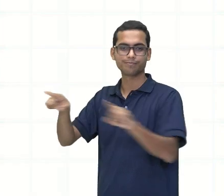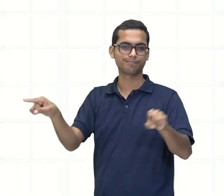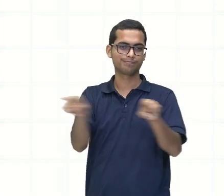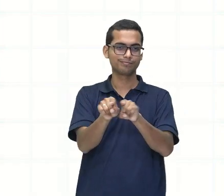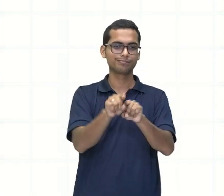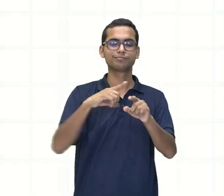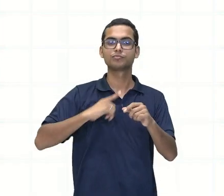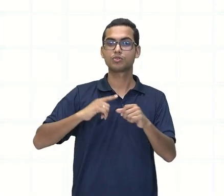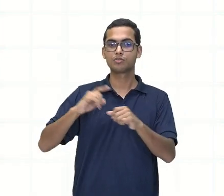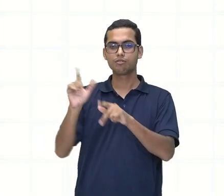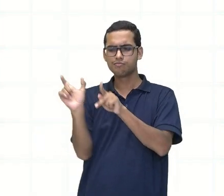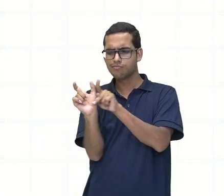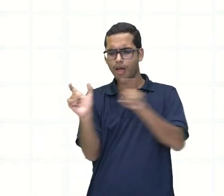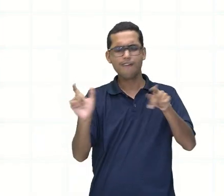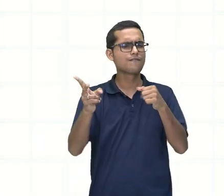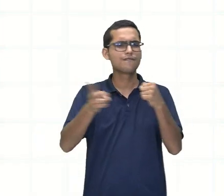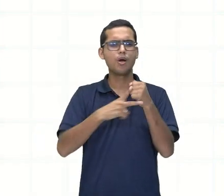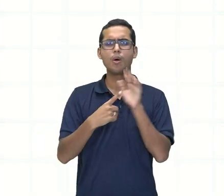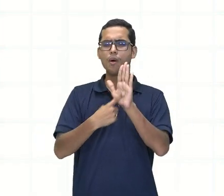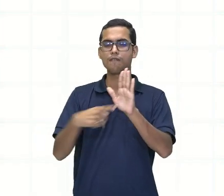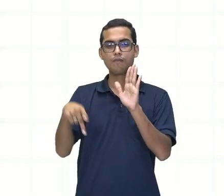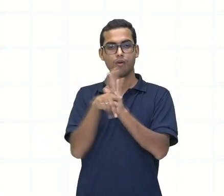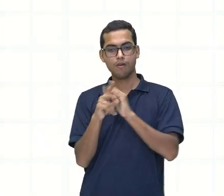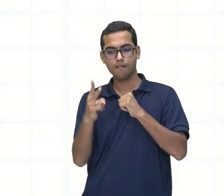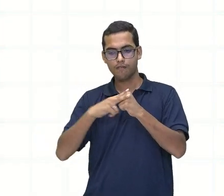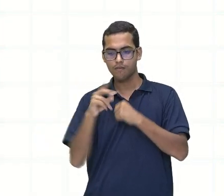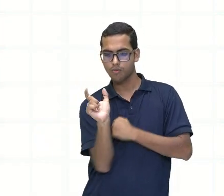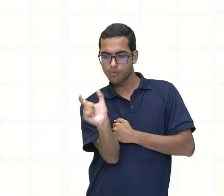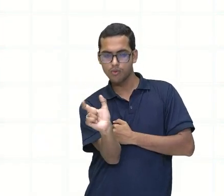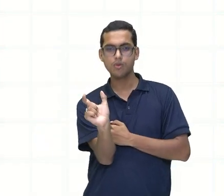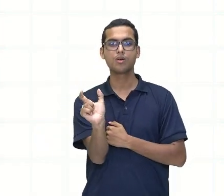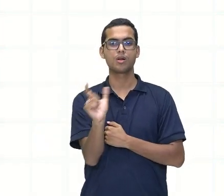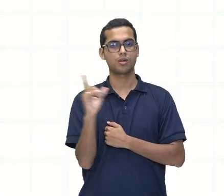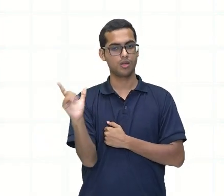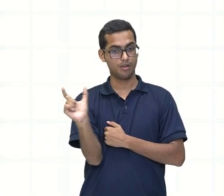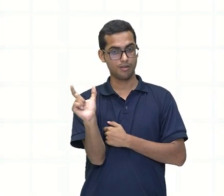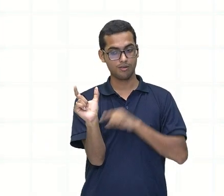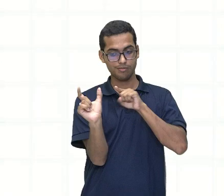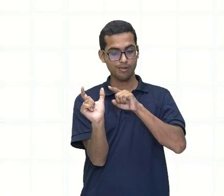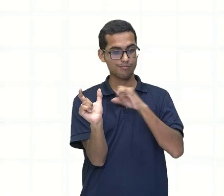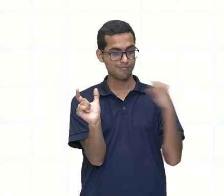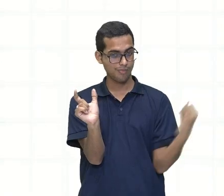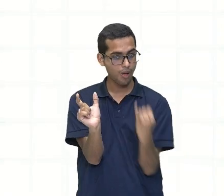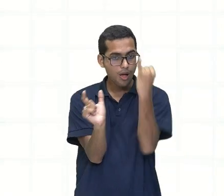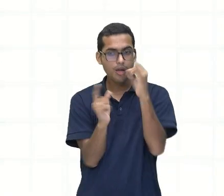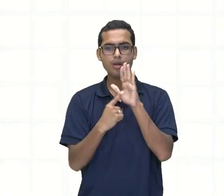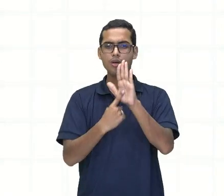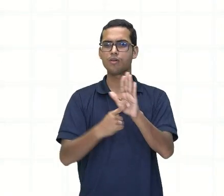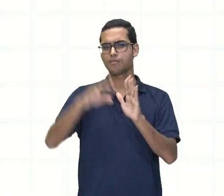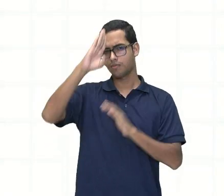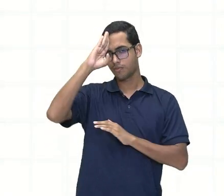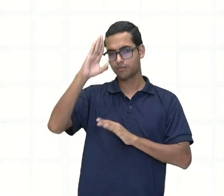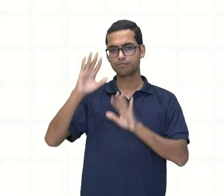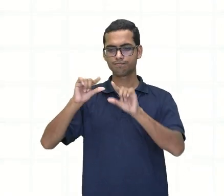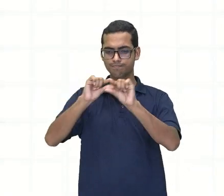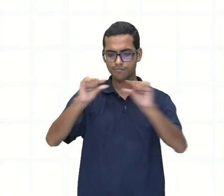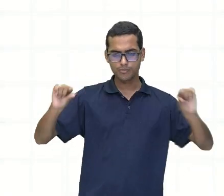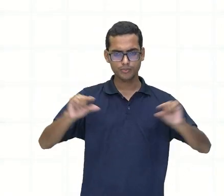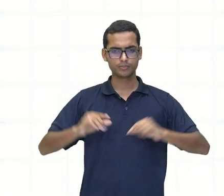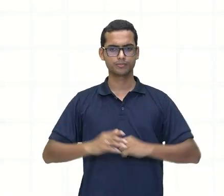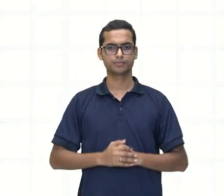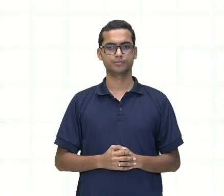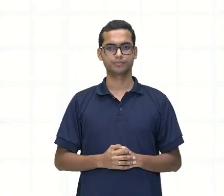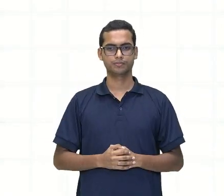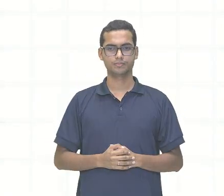predicado verbal, esse verbo, então, vai ser a palavra mais importante, sendo o núcleo do